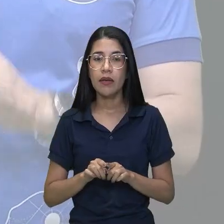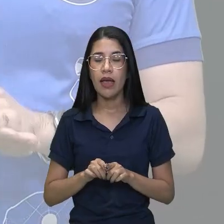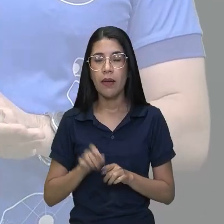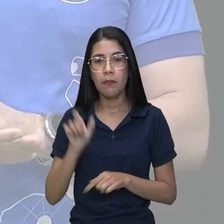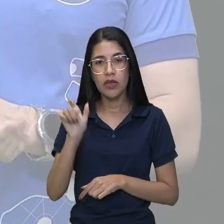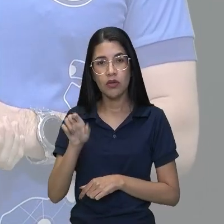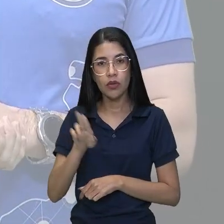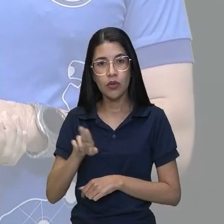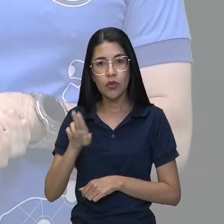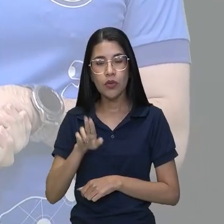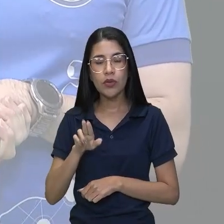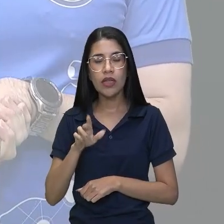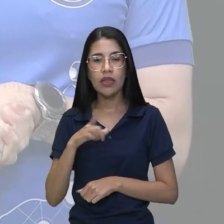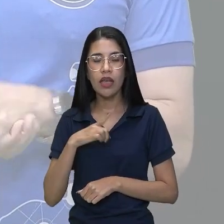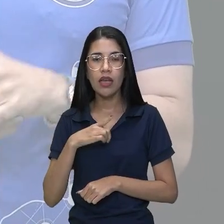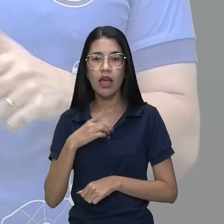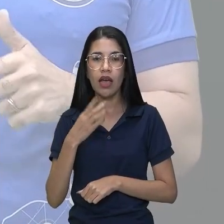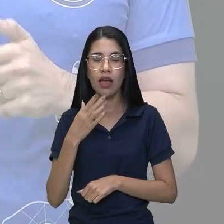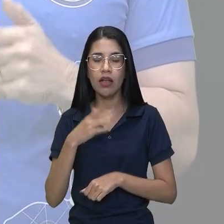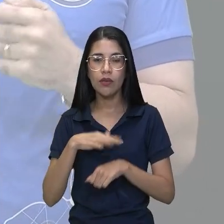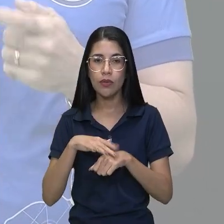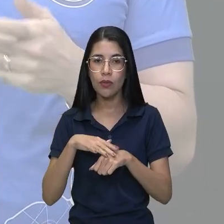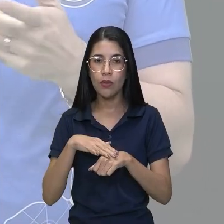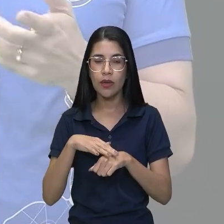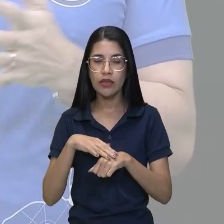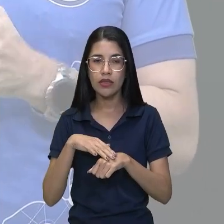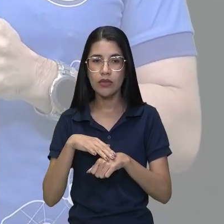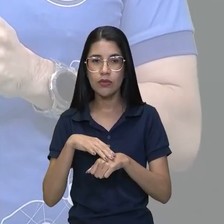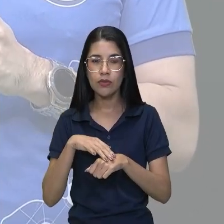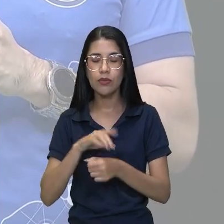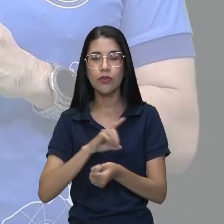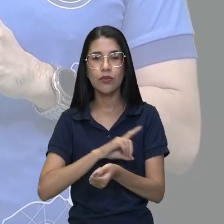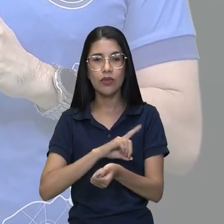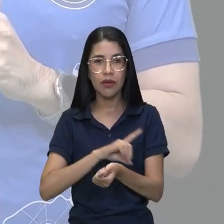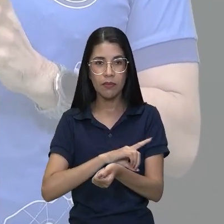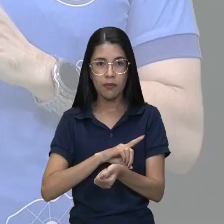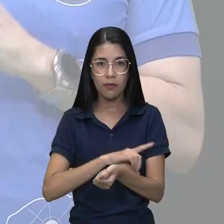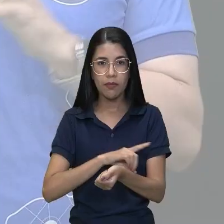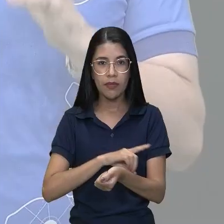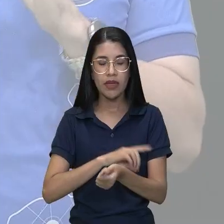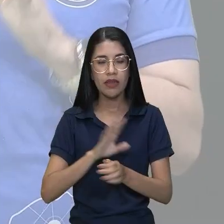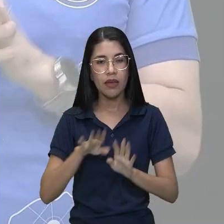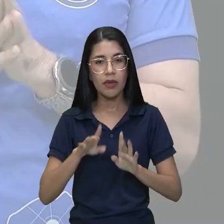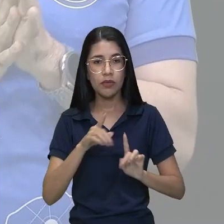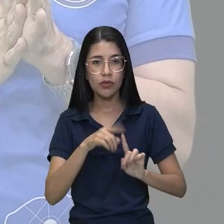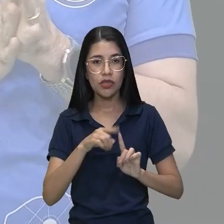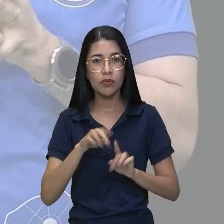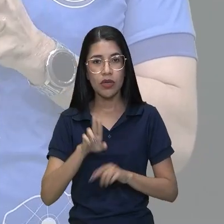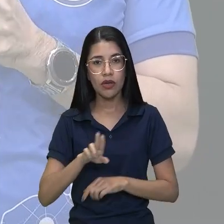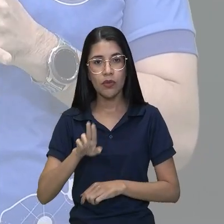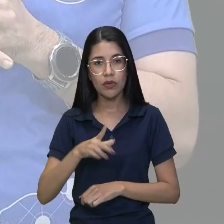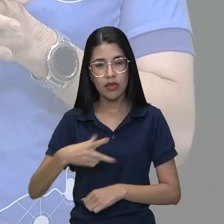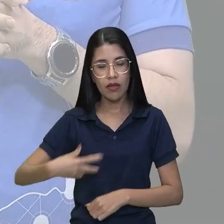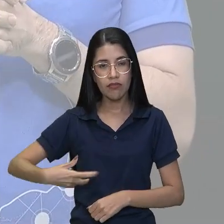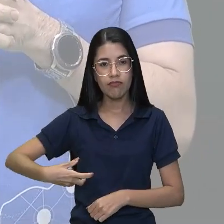quem aí tem diabetes, né? Precisa estar aplicando dependendo do tipo, né? Outro só tem deficiência